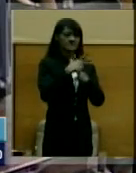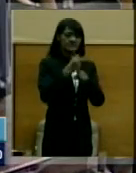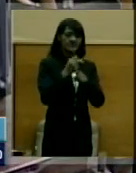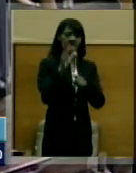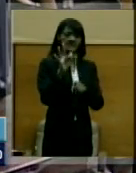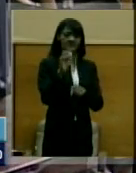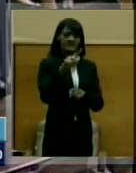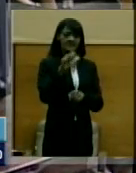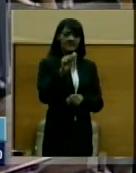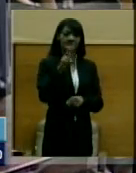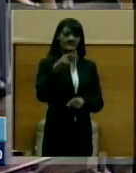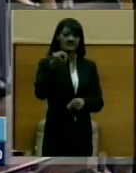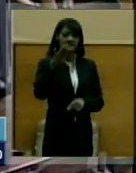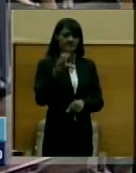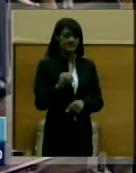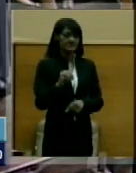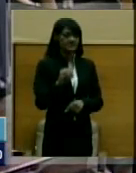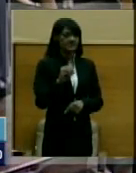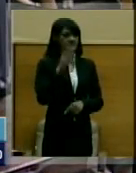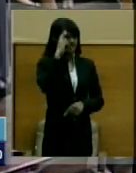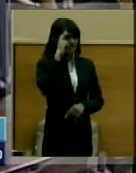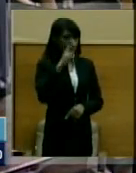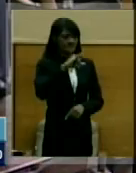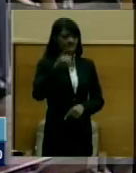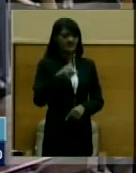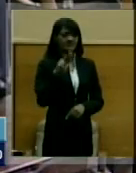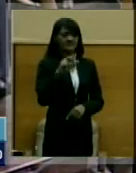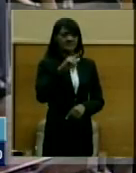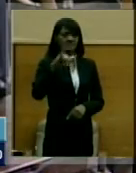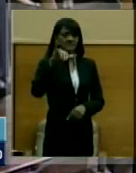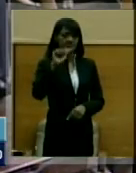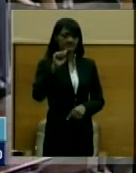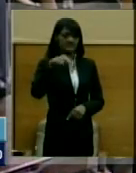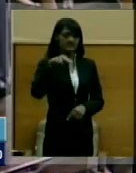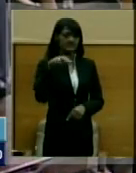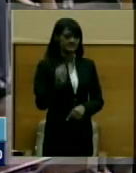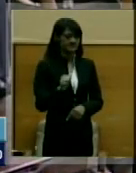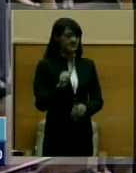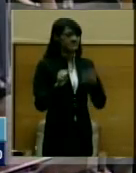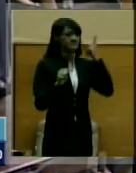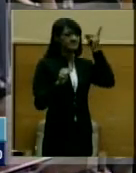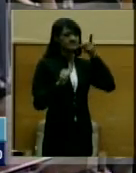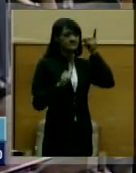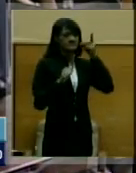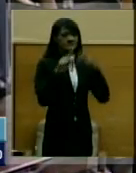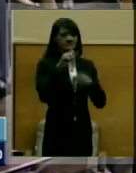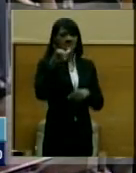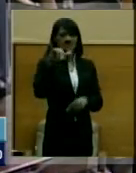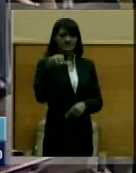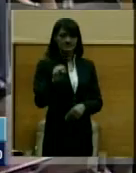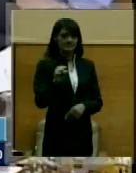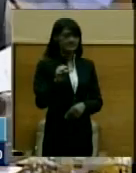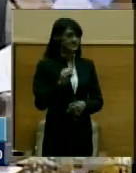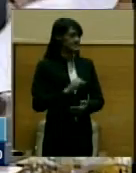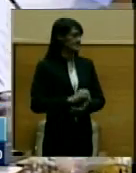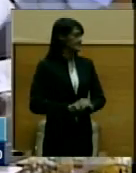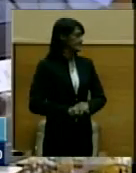Flávio Primo à senhora Juliana Oliveira Vieira, conforme iniciativa do deputado Luiz Mitidieri.